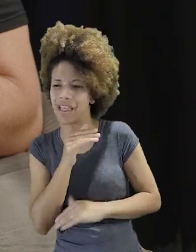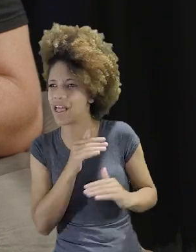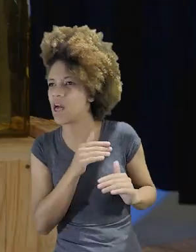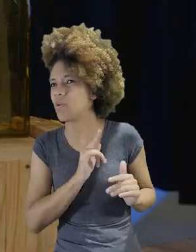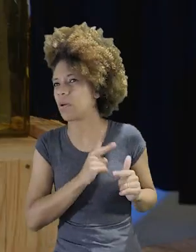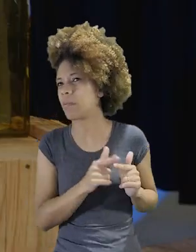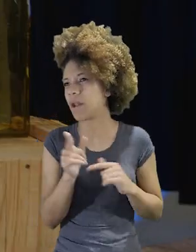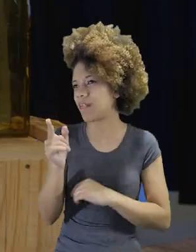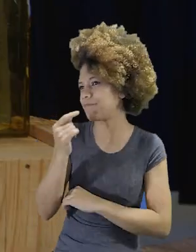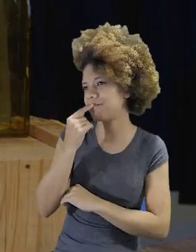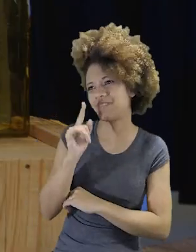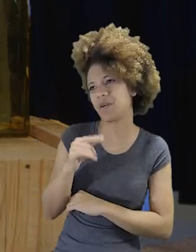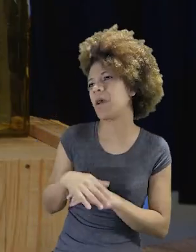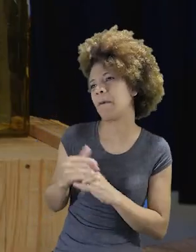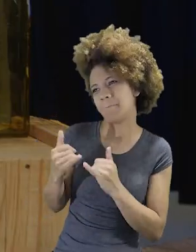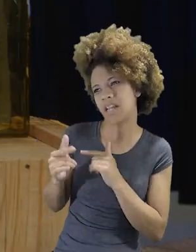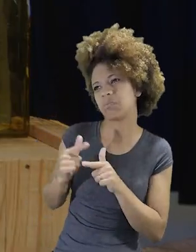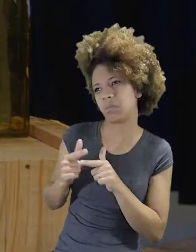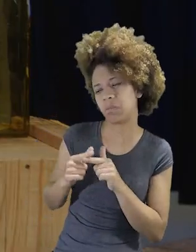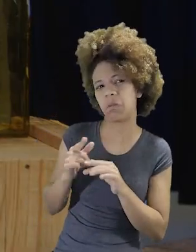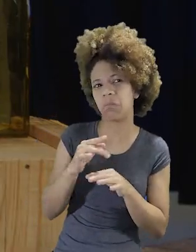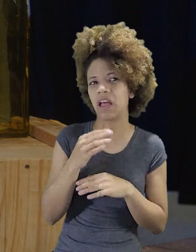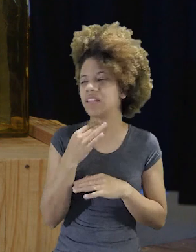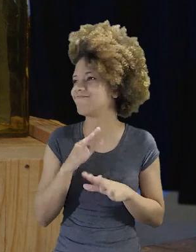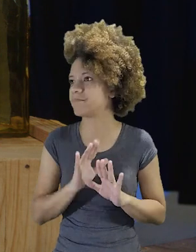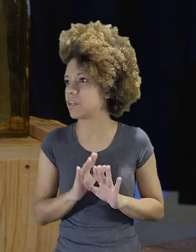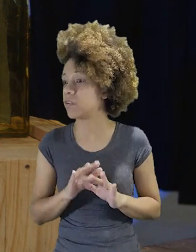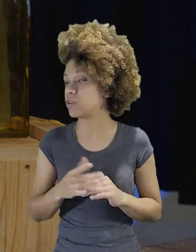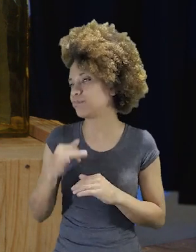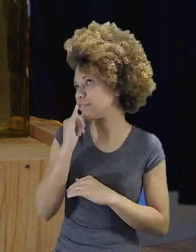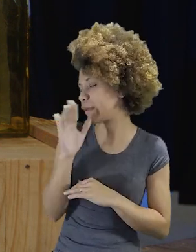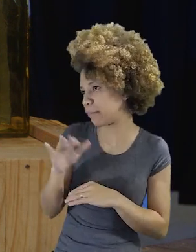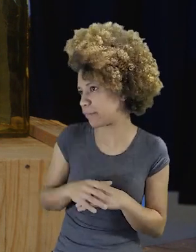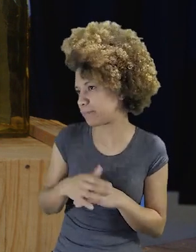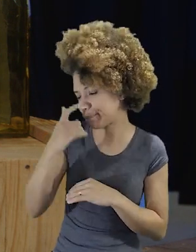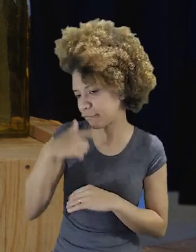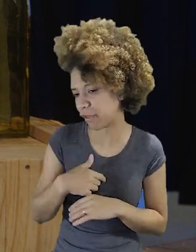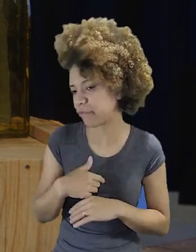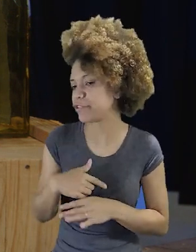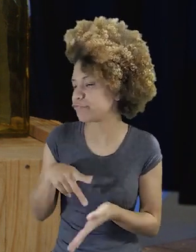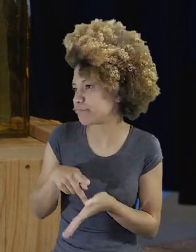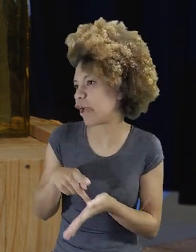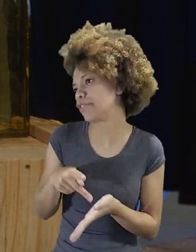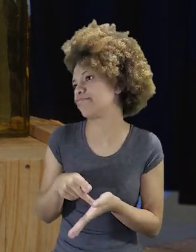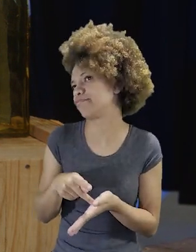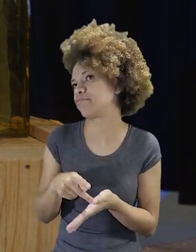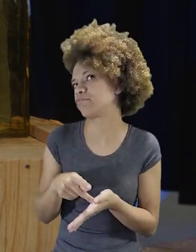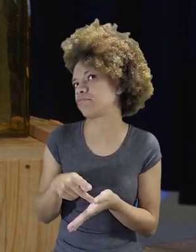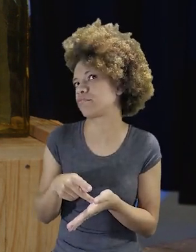botar o dedo ali né Todo mundo ficou parecendo que tipo essa atitude assim de tipo cara eu sou eu sou